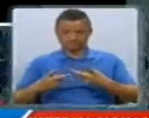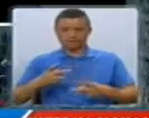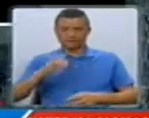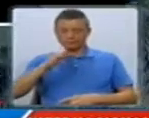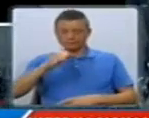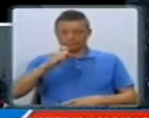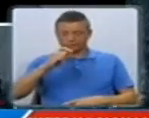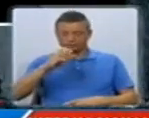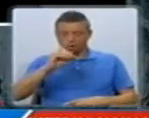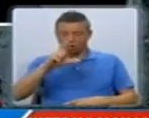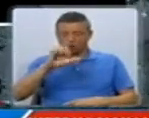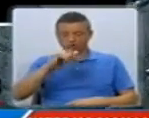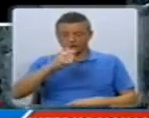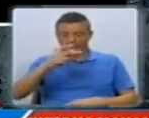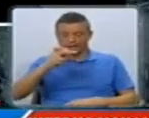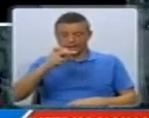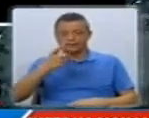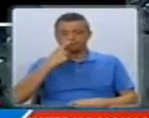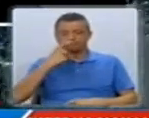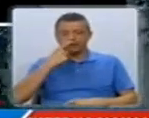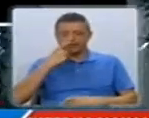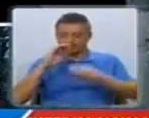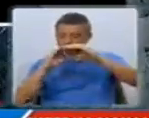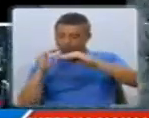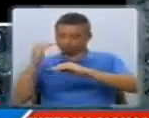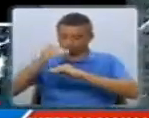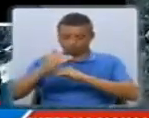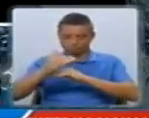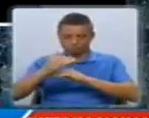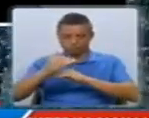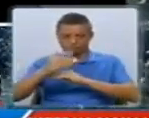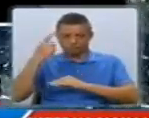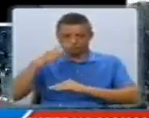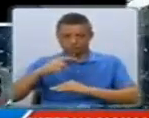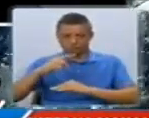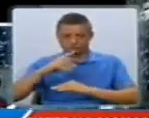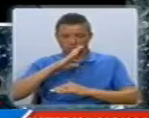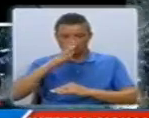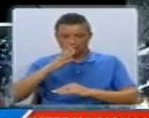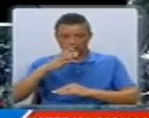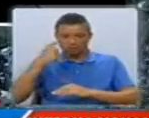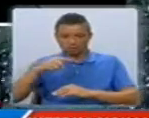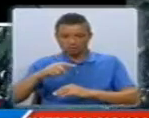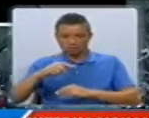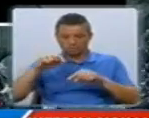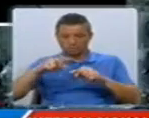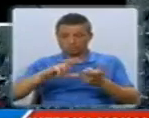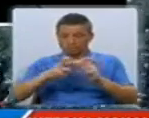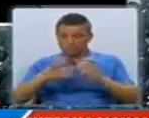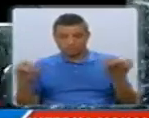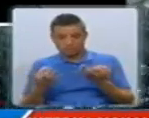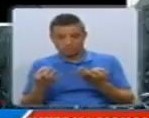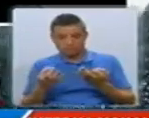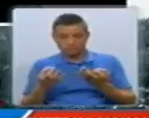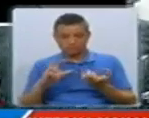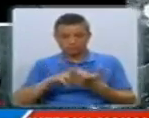geológica das rochas que estão à superfície de Vesta e para os meteoritos, meteram as mãos à cabeça e disseram: caramba, nós temos aqui um problema. E qual é que é o